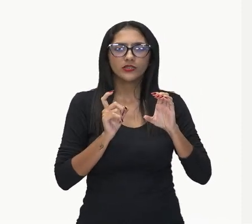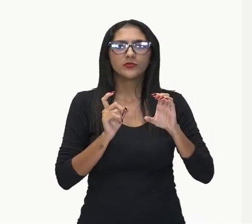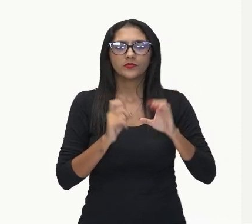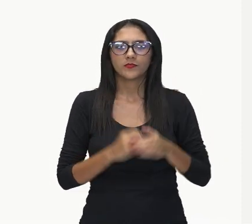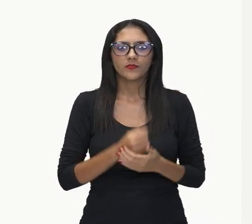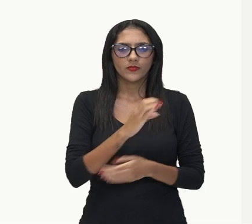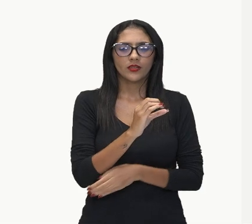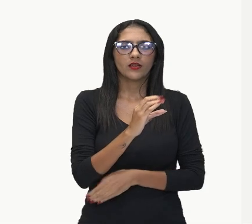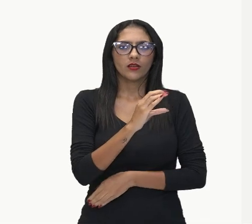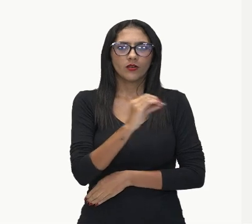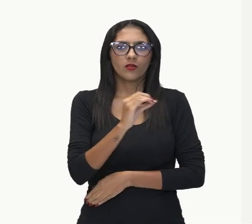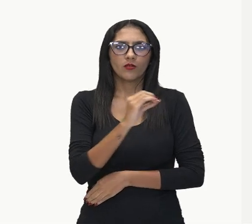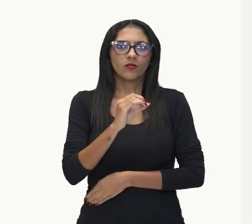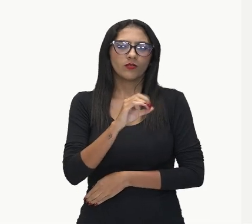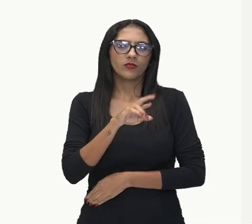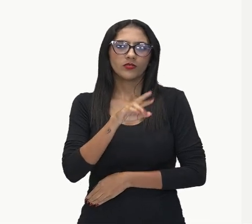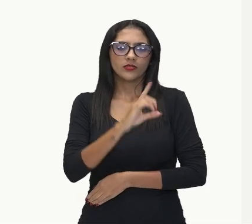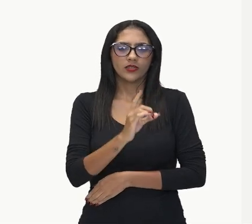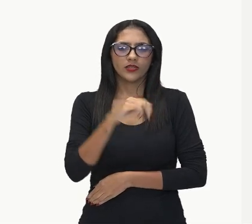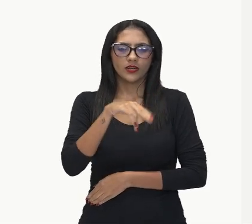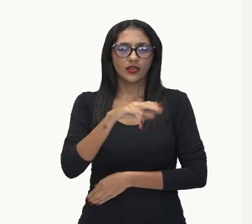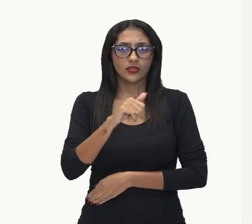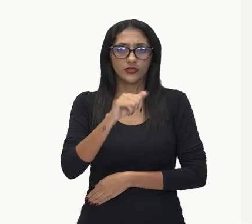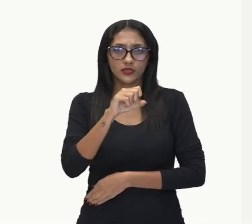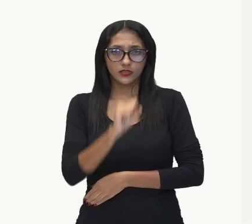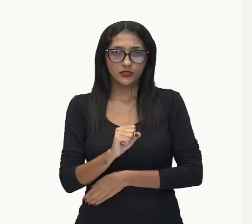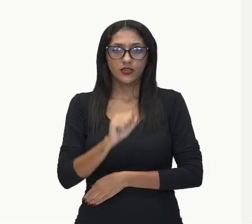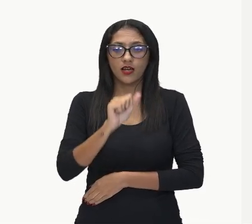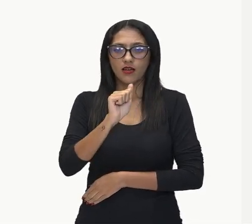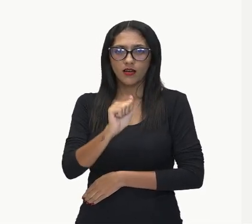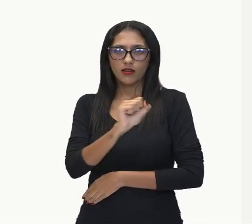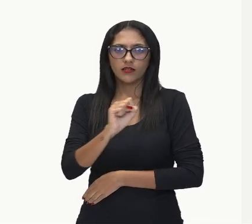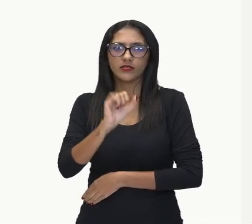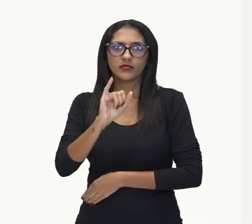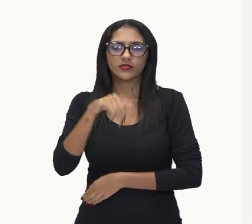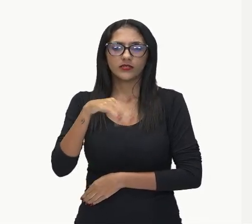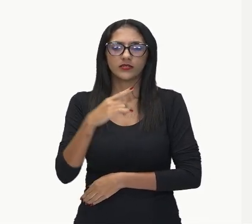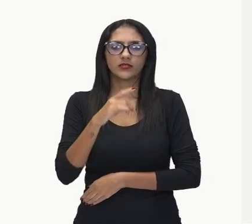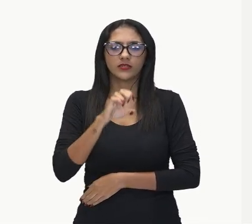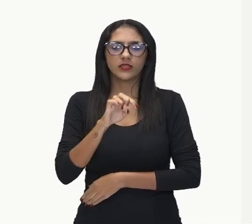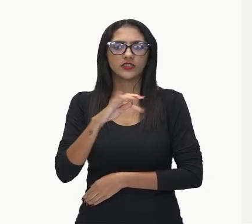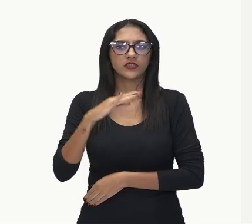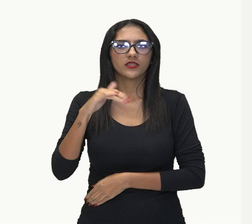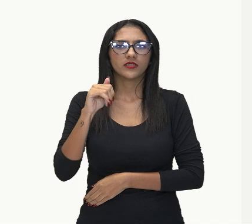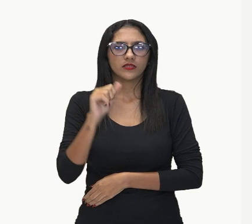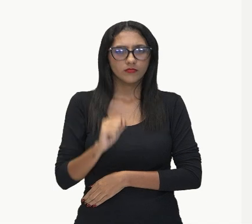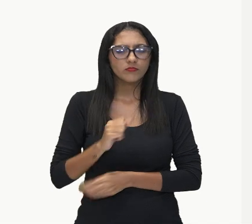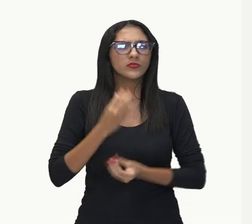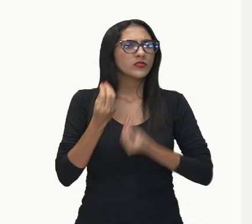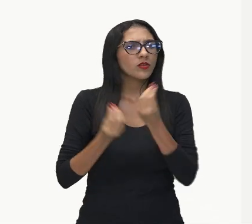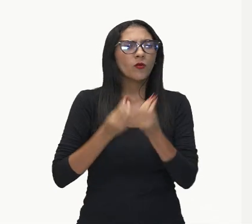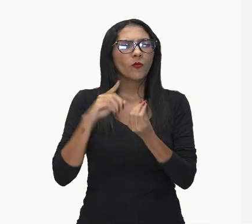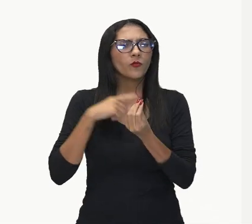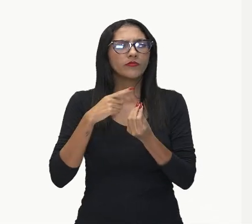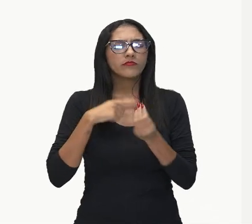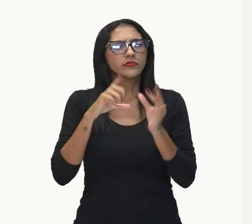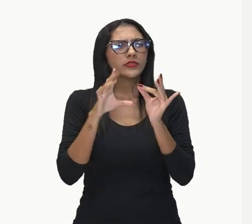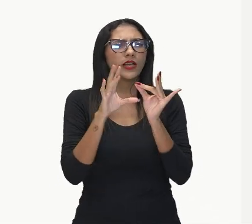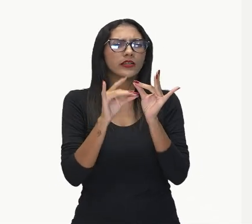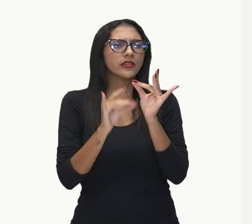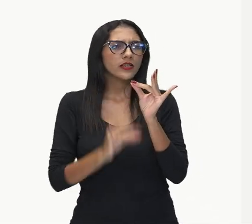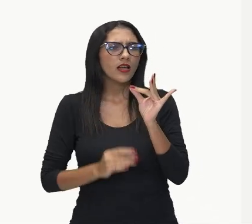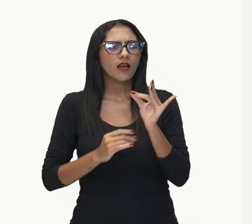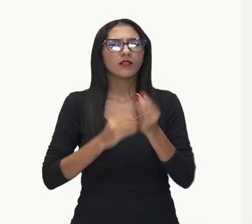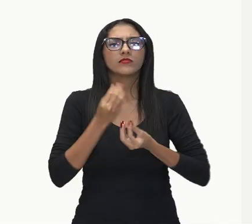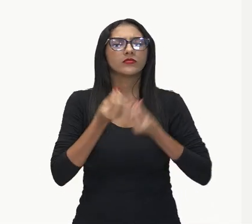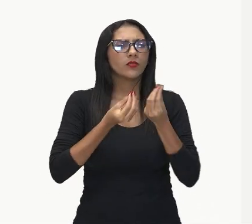coordenadas assindéticas. As 3, gente, se eu fosse classificar, eu iria ter que colocar, olha só, primeira